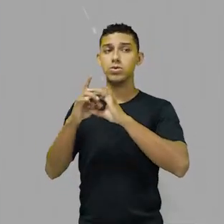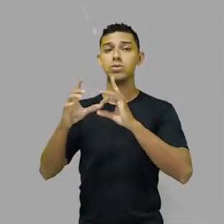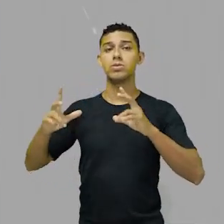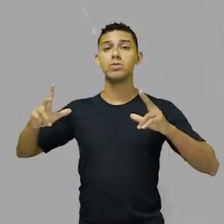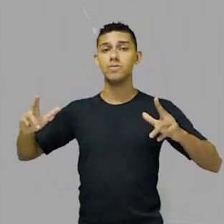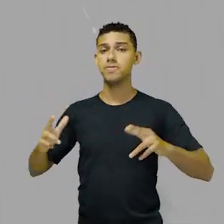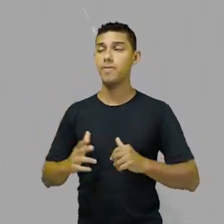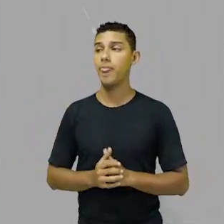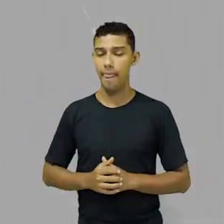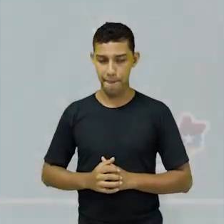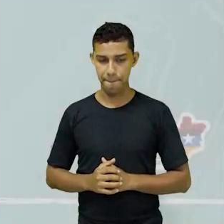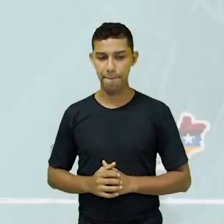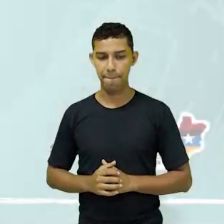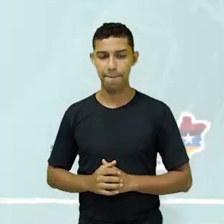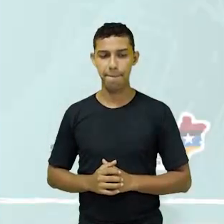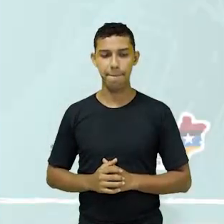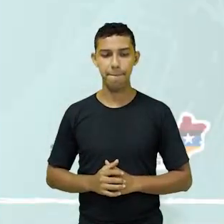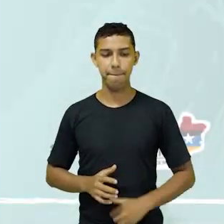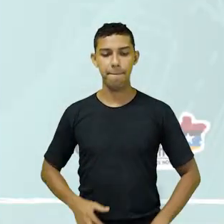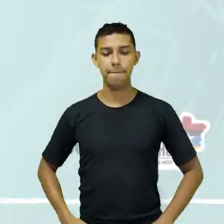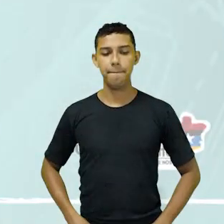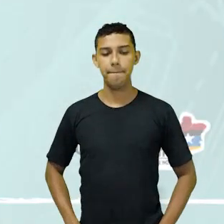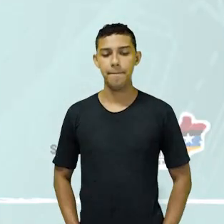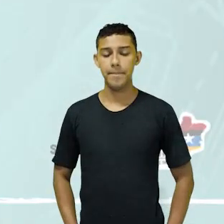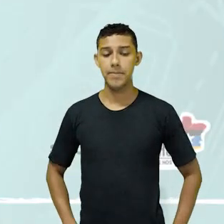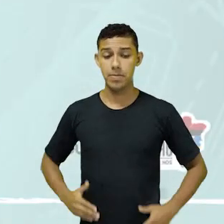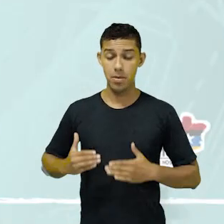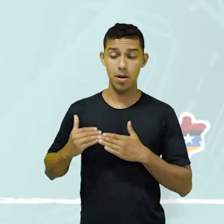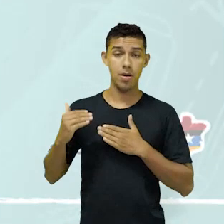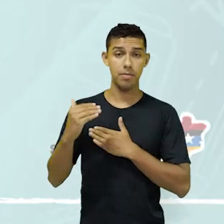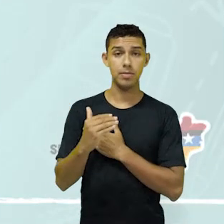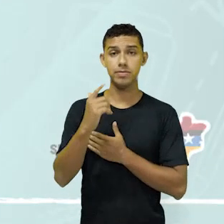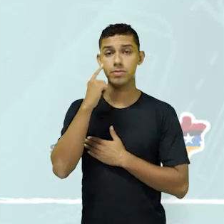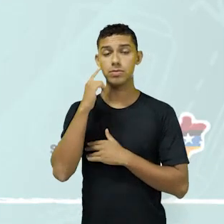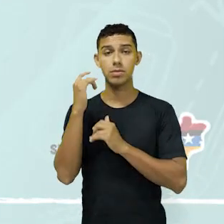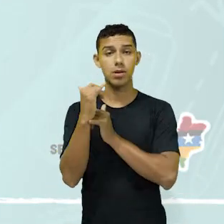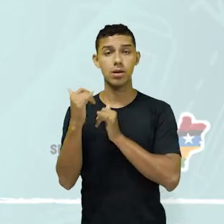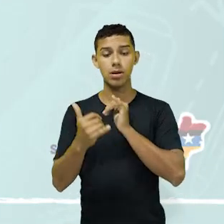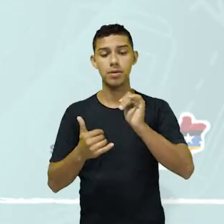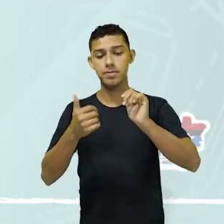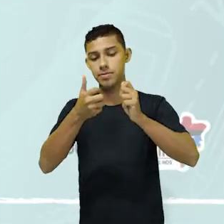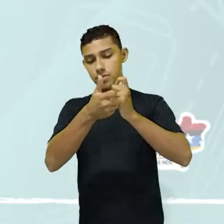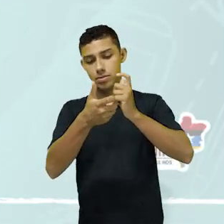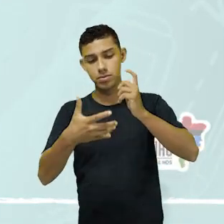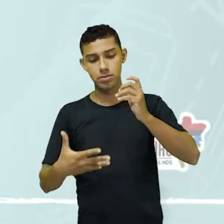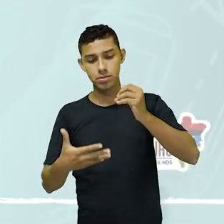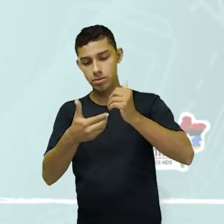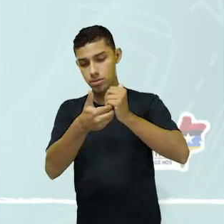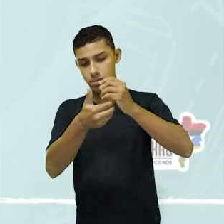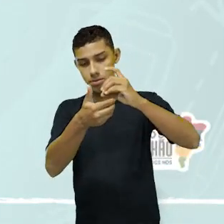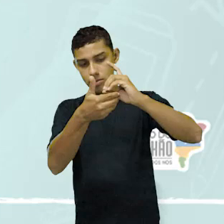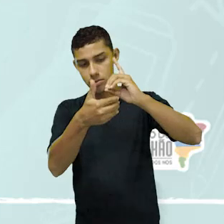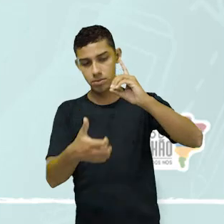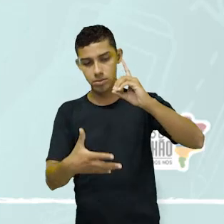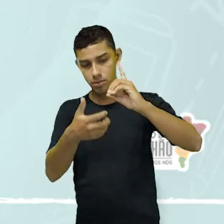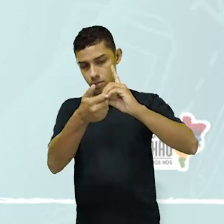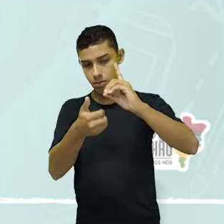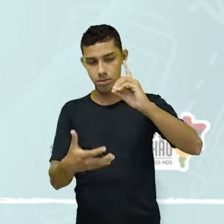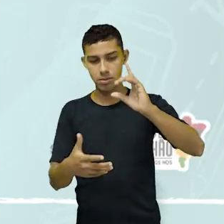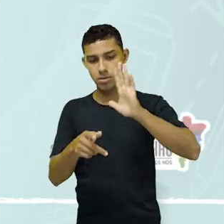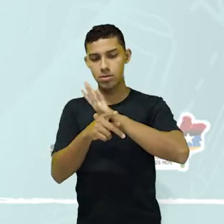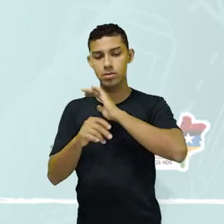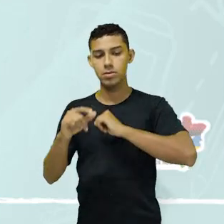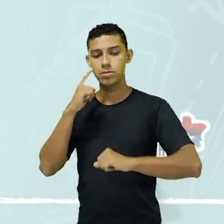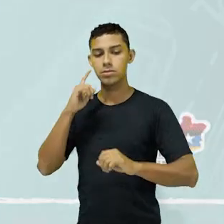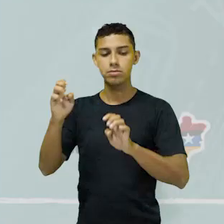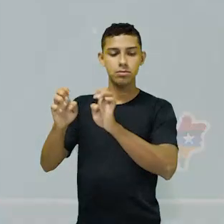o mesmo. Ok? Então, veja só, a partir dessas informações e dos conhecimentos sobre a estrutura